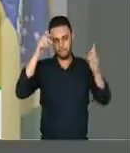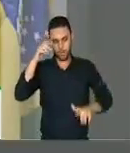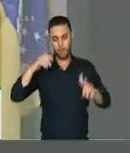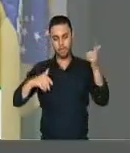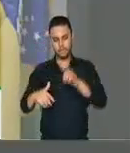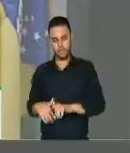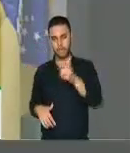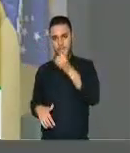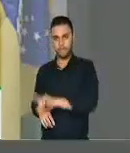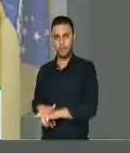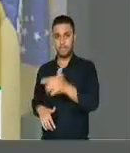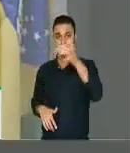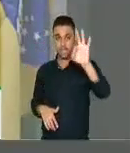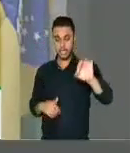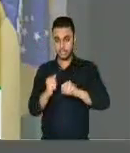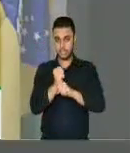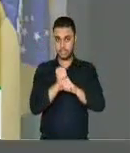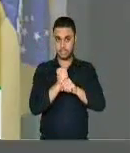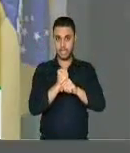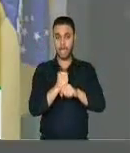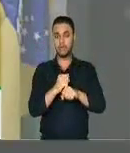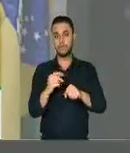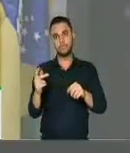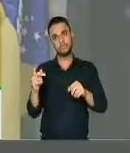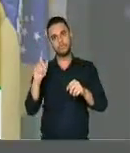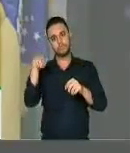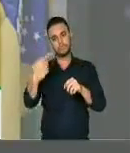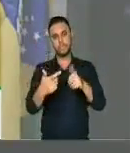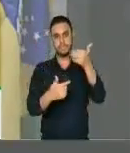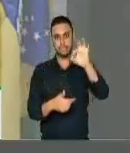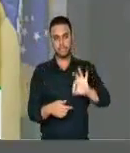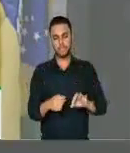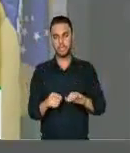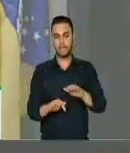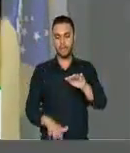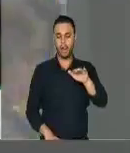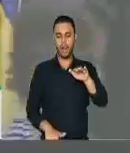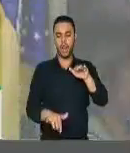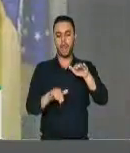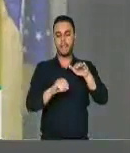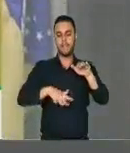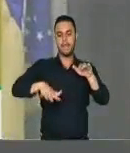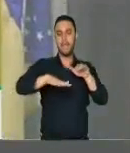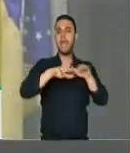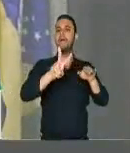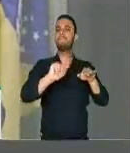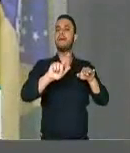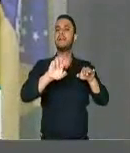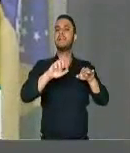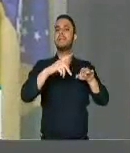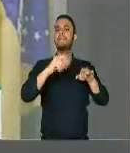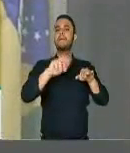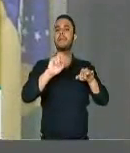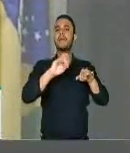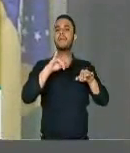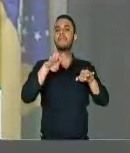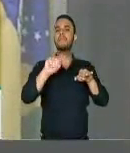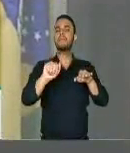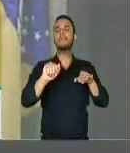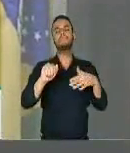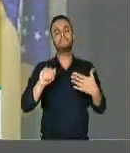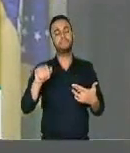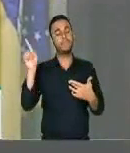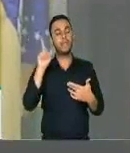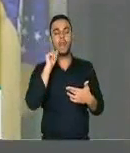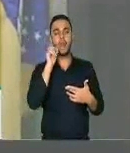De 10 em 10 anos, acontece uma enchente, especialmente no Vale do Paraíba, no Vale do Mundaú, em Alagoas. Este